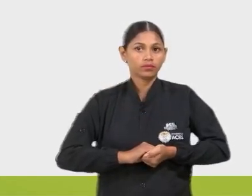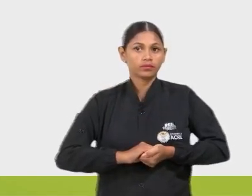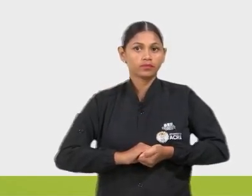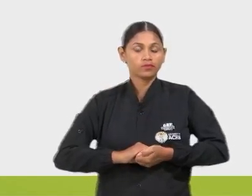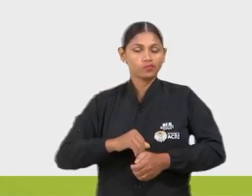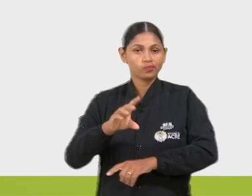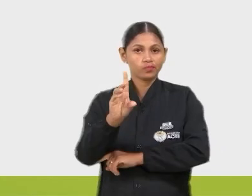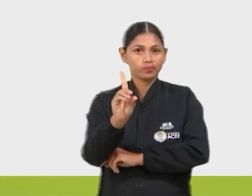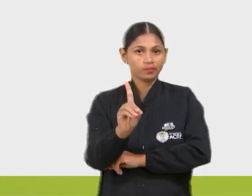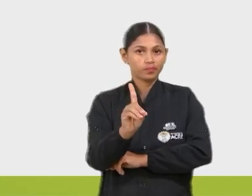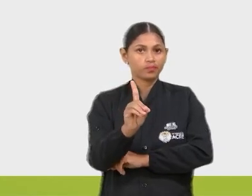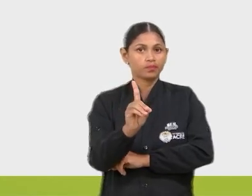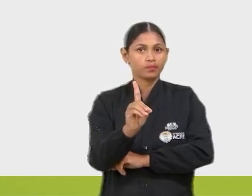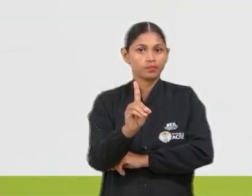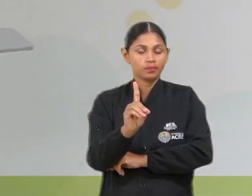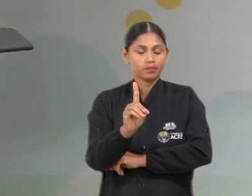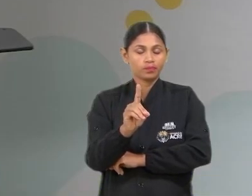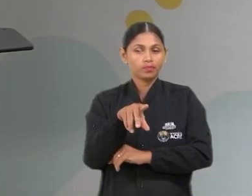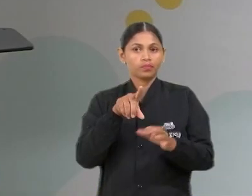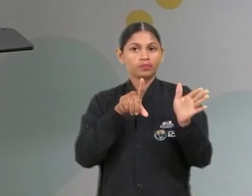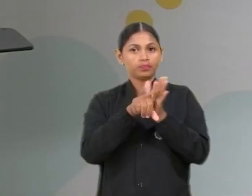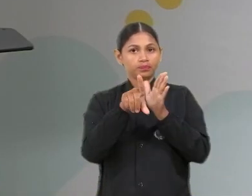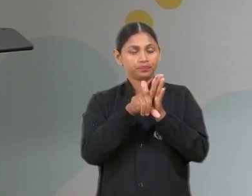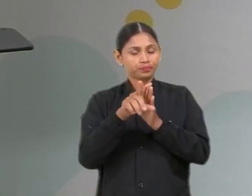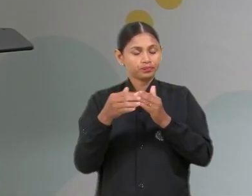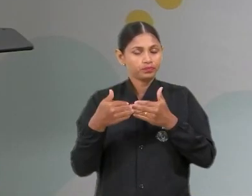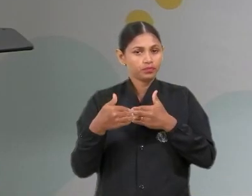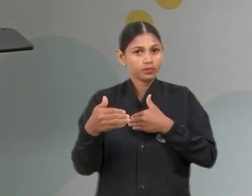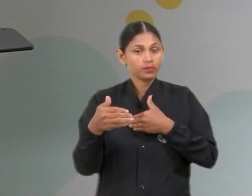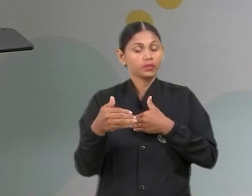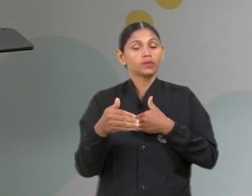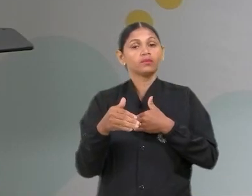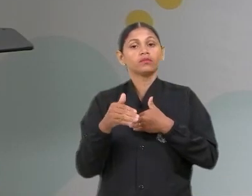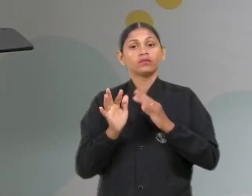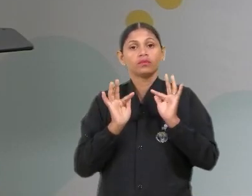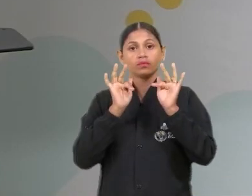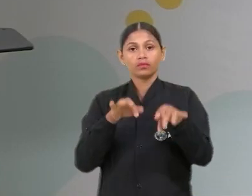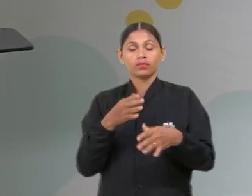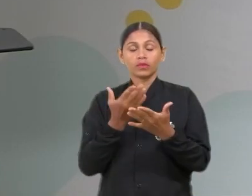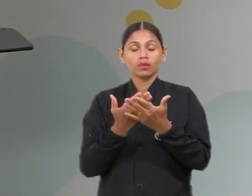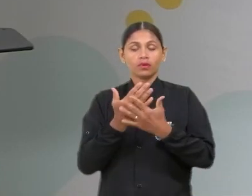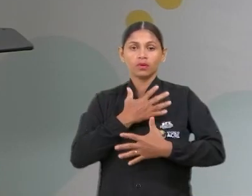D de dado, tá bom? É uma questão de nível mais avançado. Pessoal, ficamos por aqui. Espero